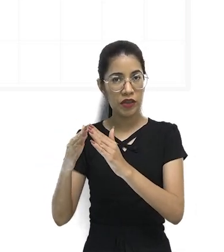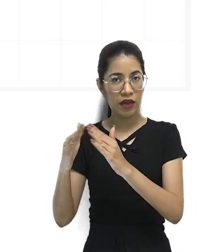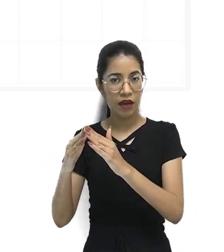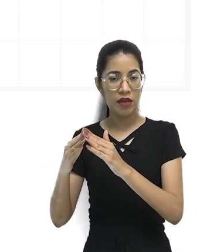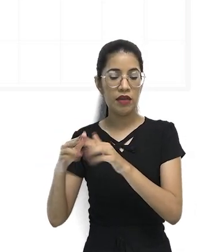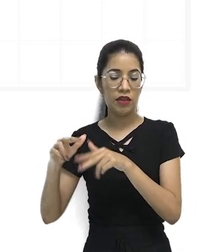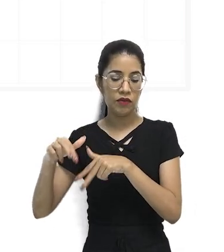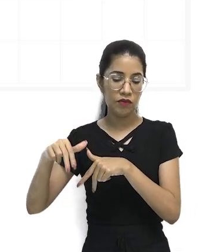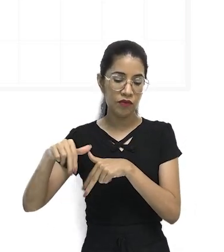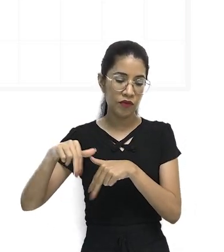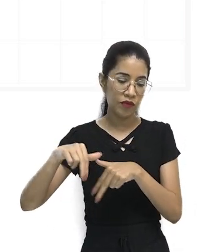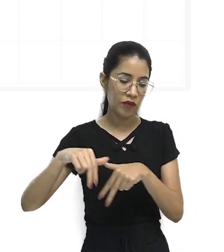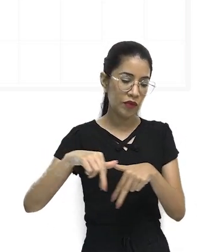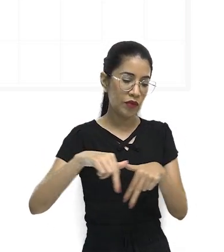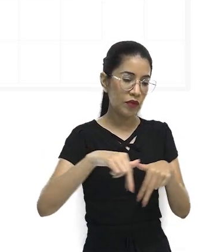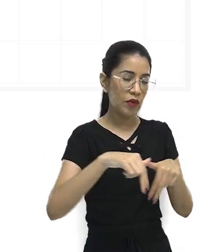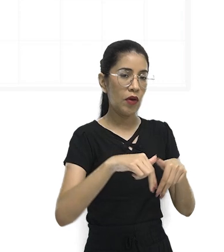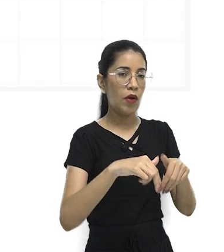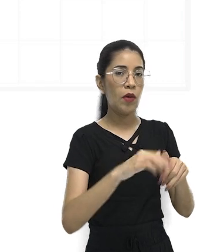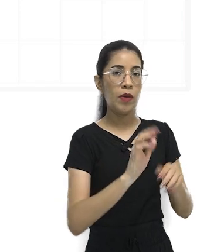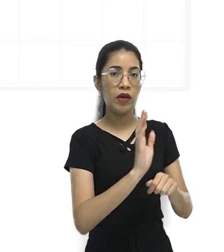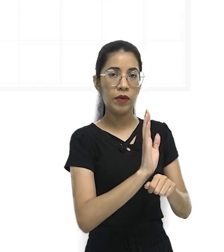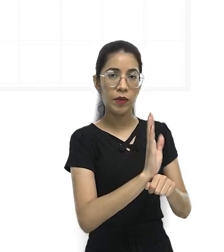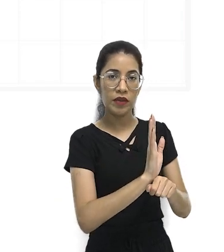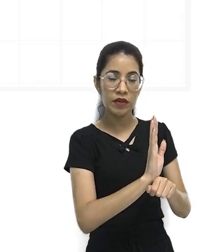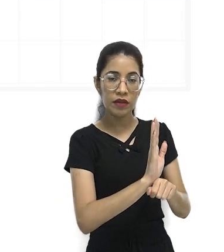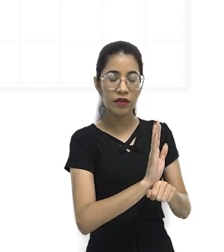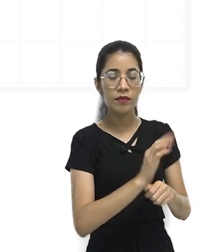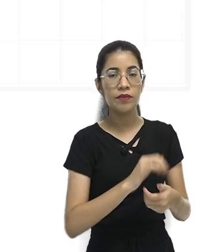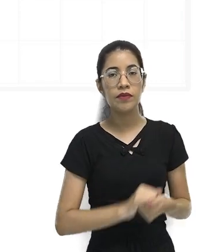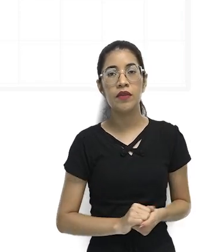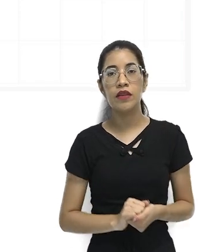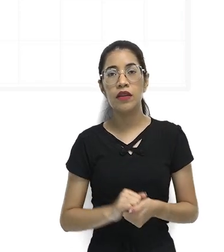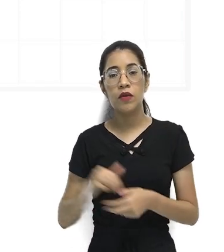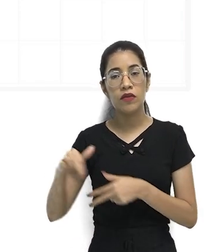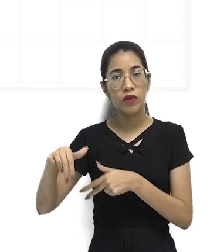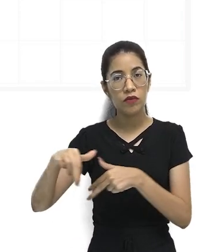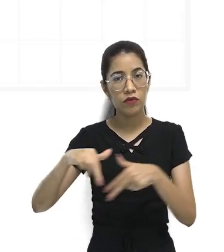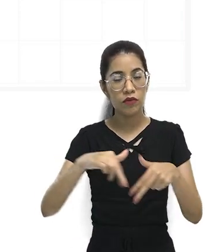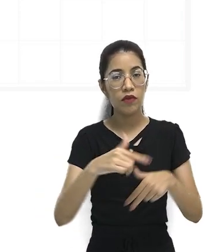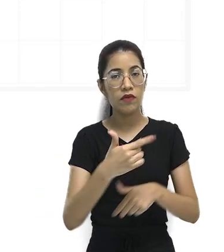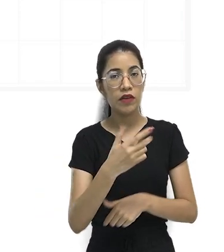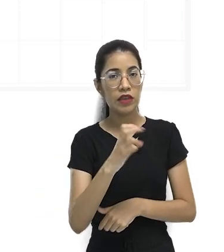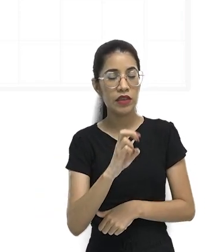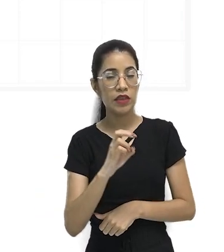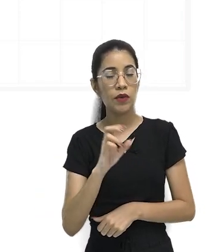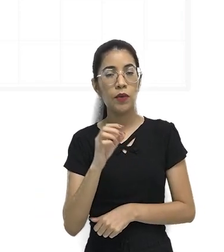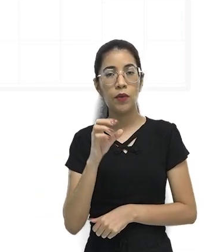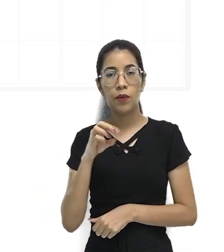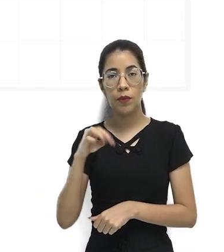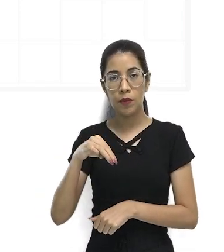cinema e foram a pé e caminharam por 25 minutos. Bacana.